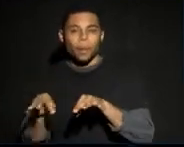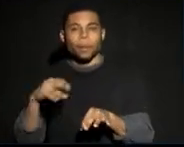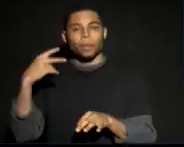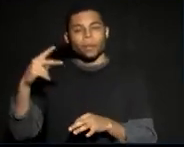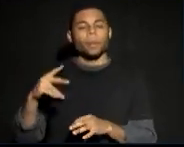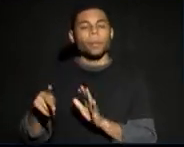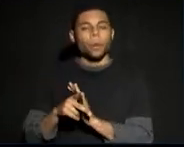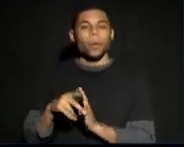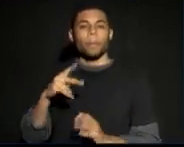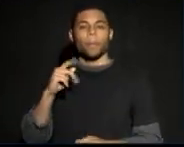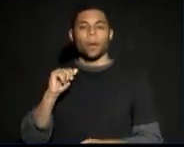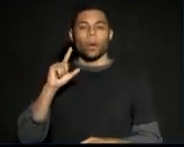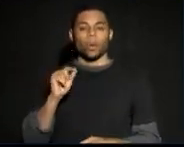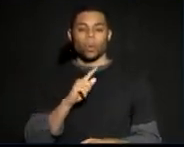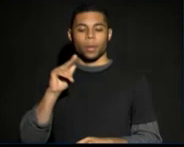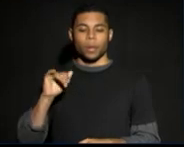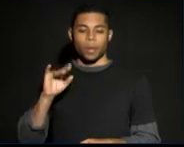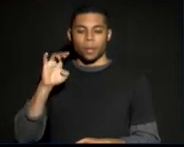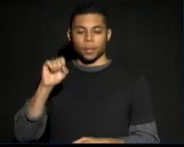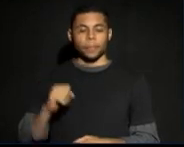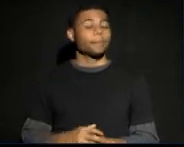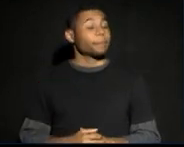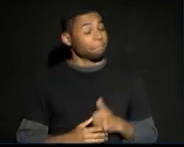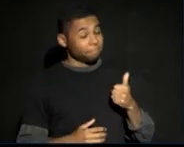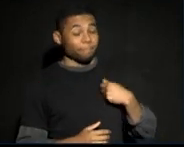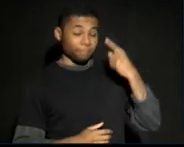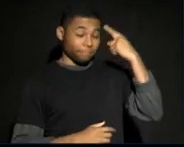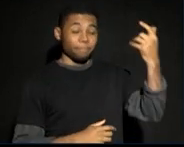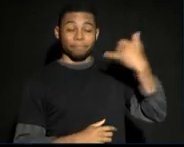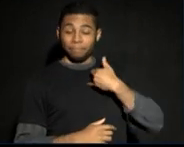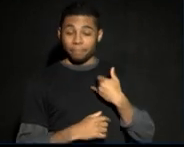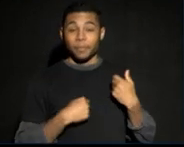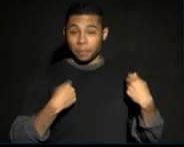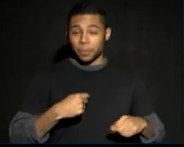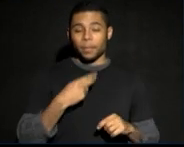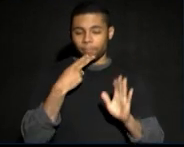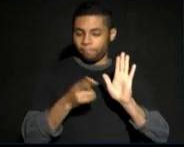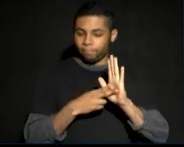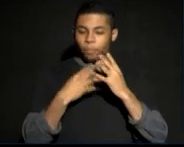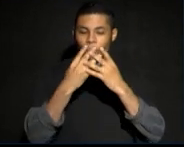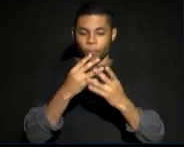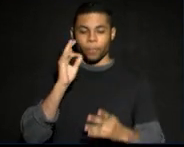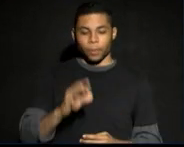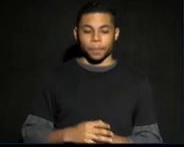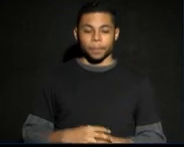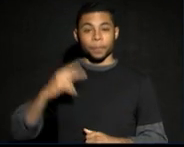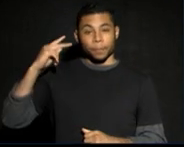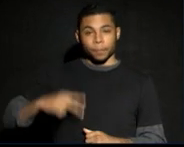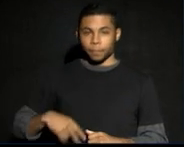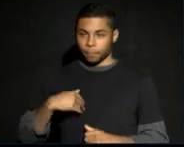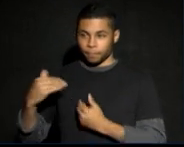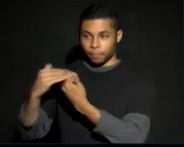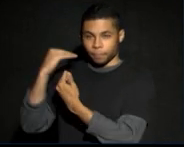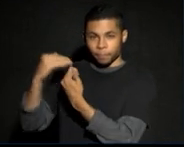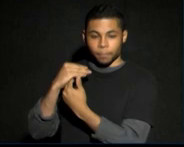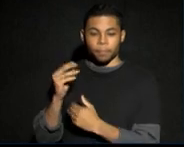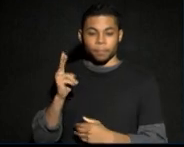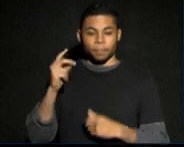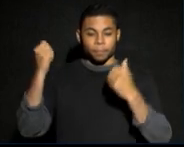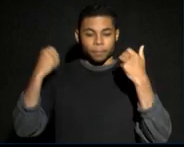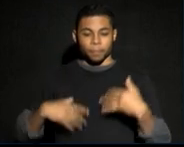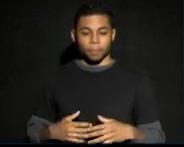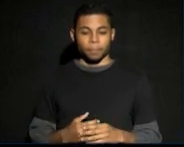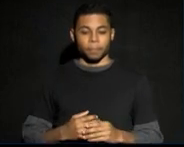plano do ministro Paulo Guedes política preciso admitir confessar presidente da ação política